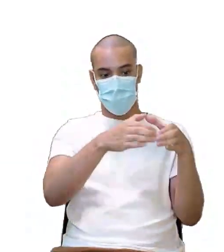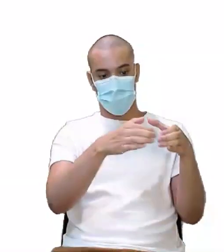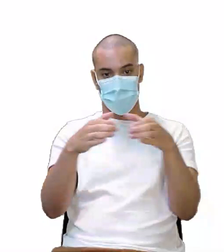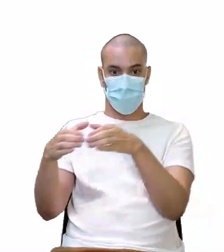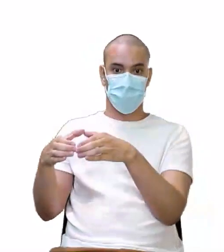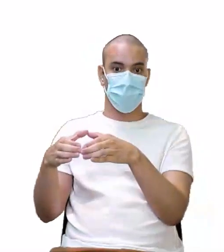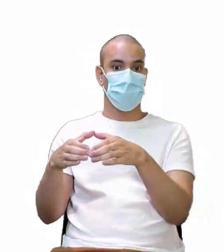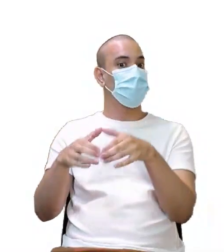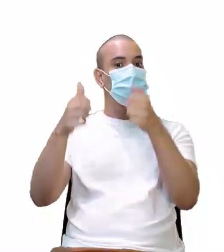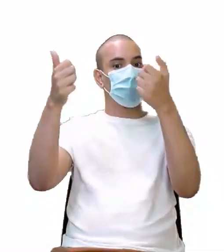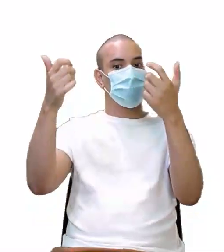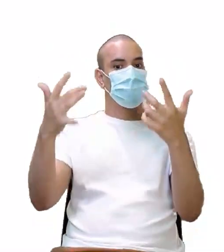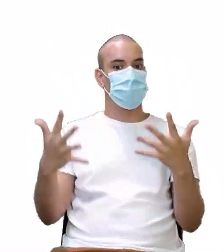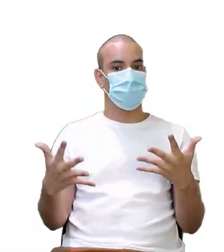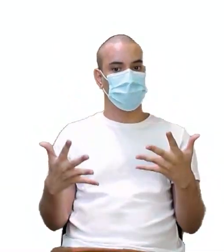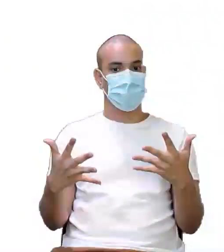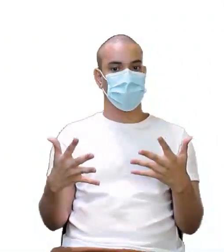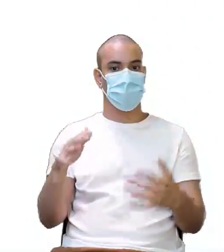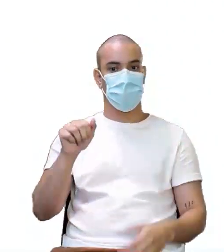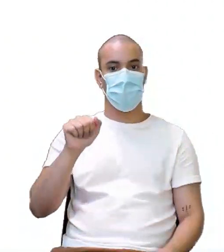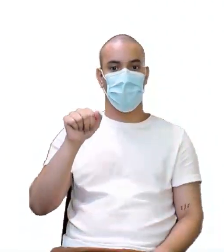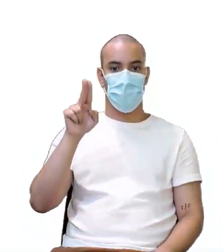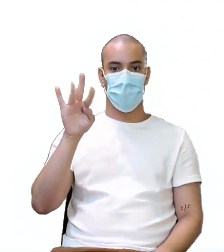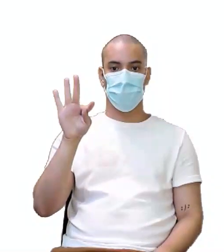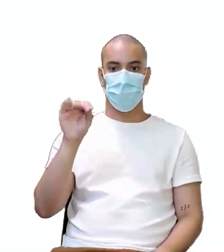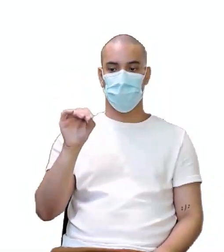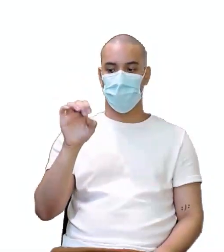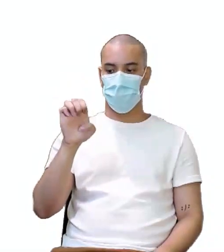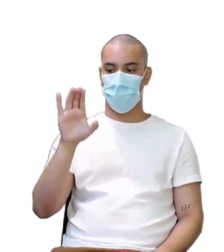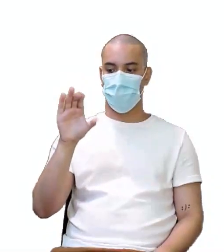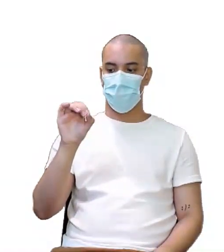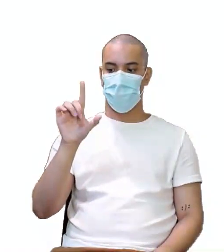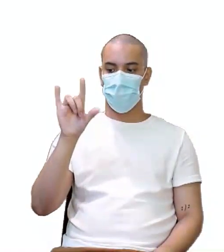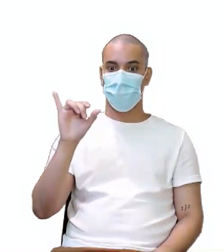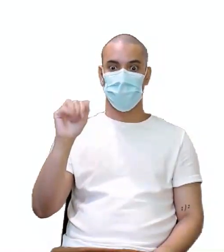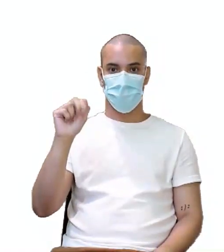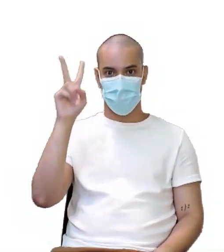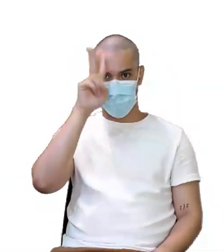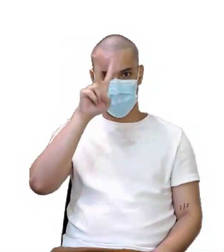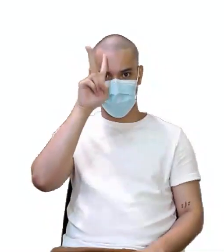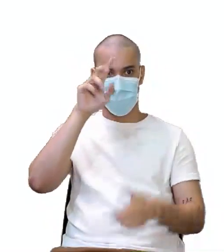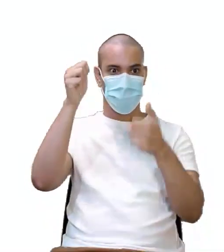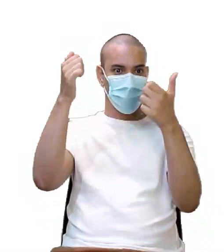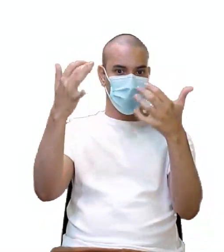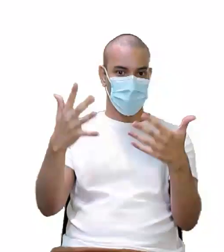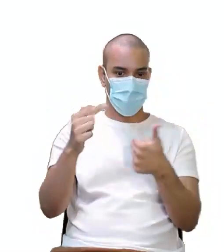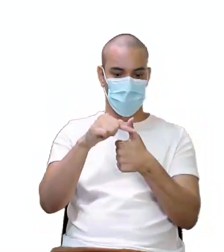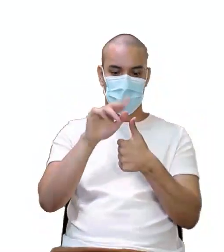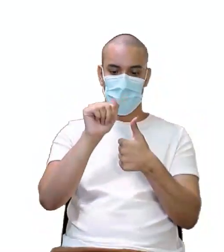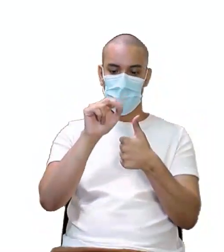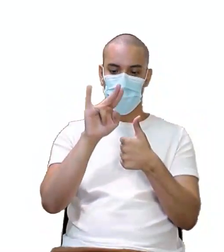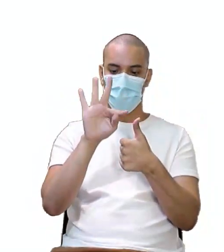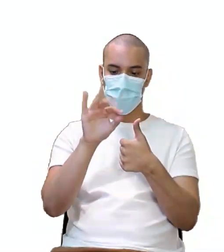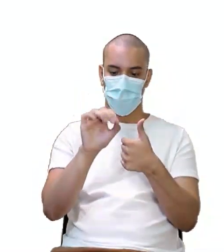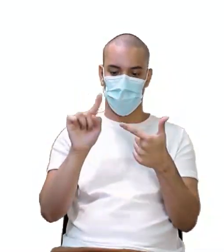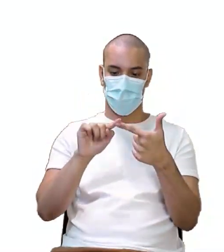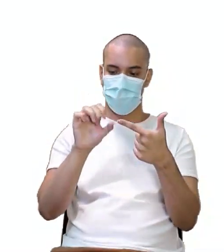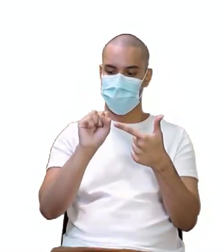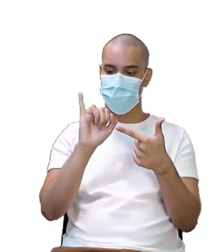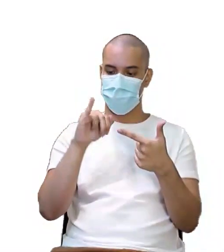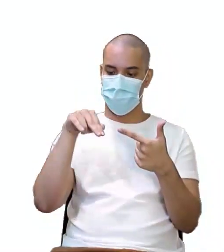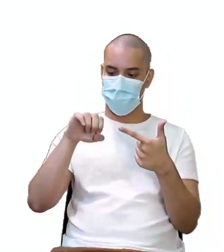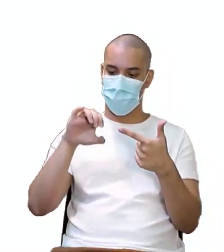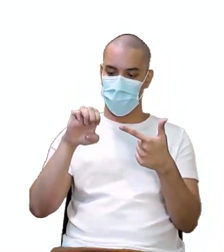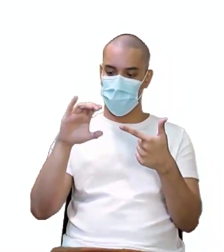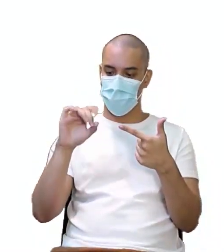ecologia. Descreva a autoecologia. Lembra? Tinha a autoecologia e a